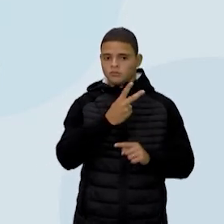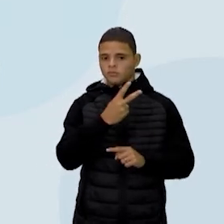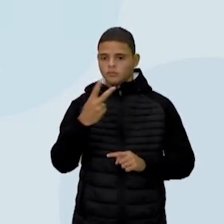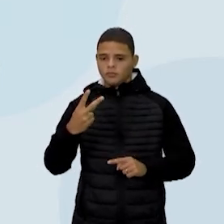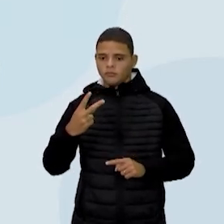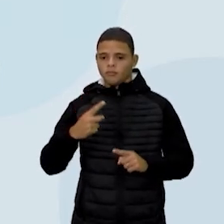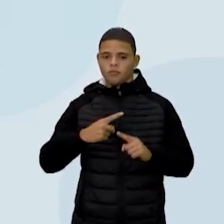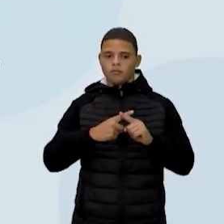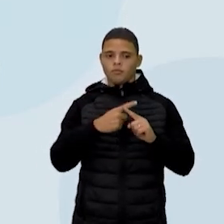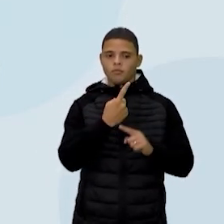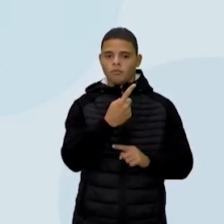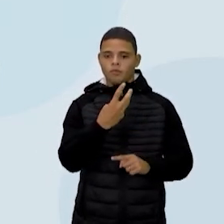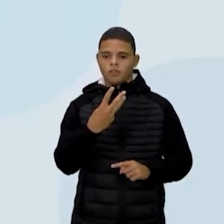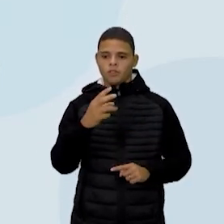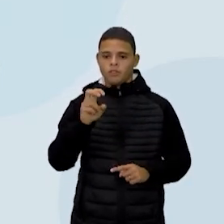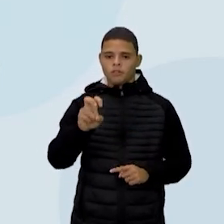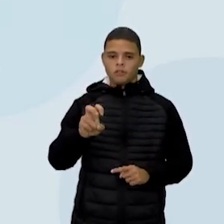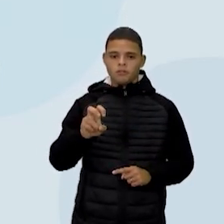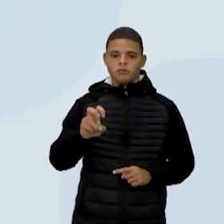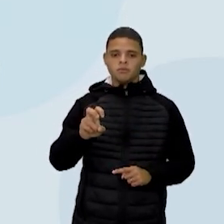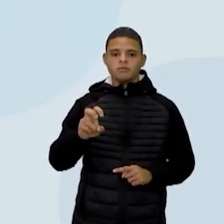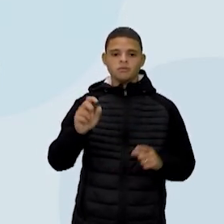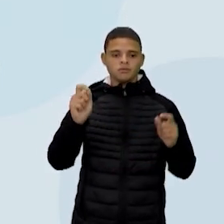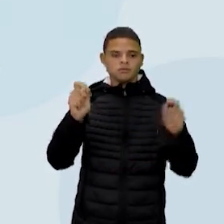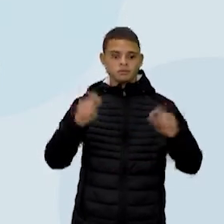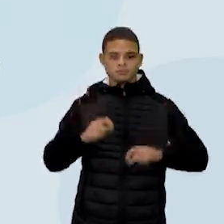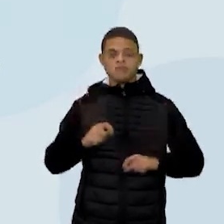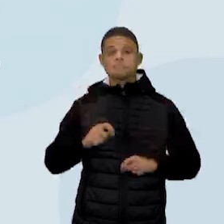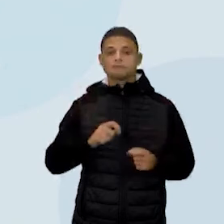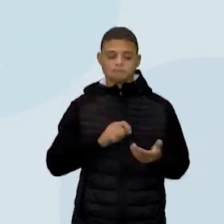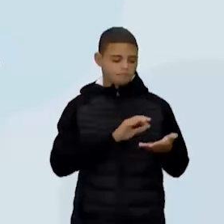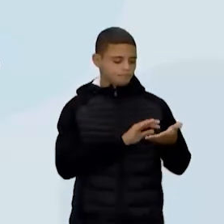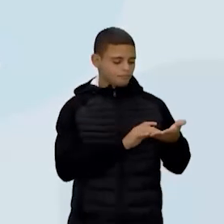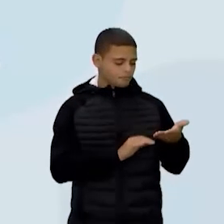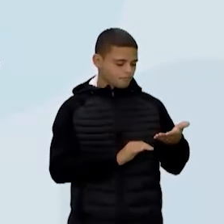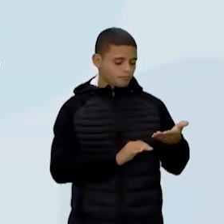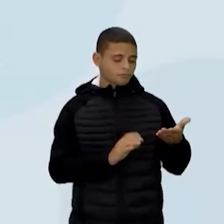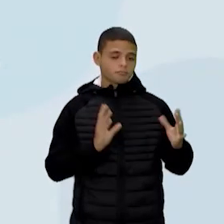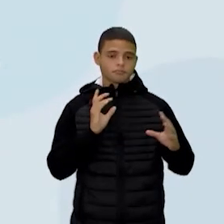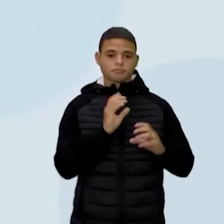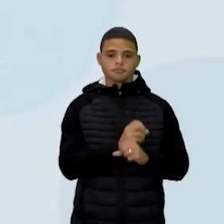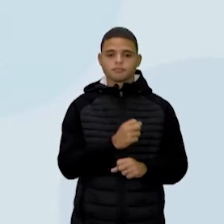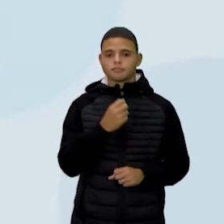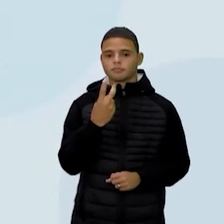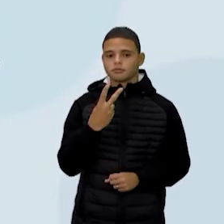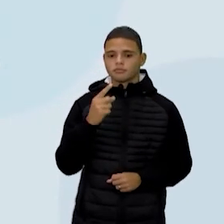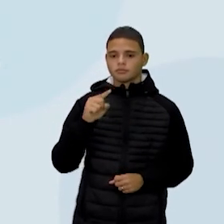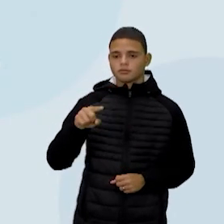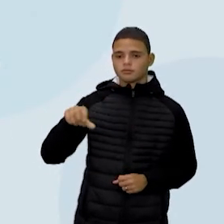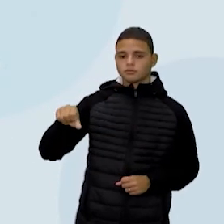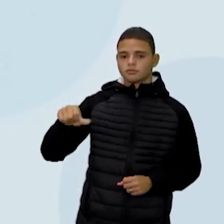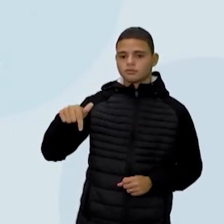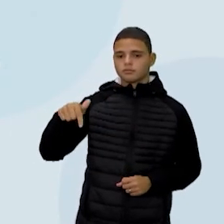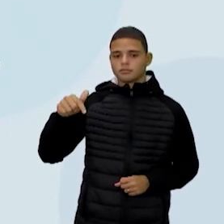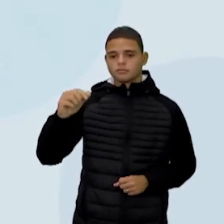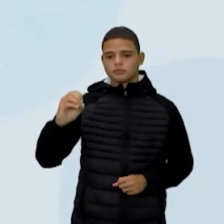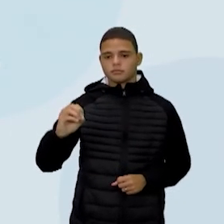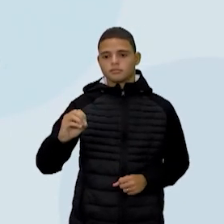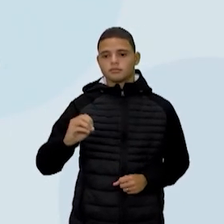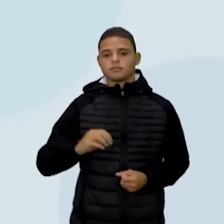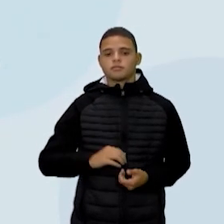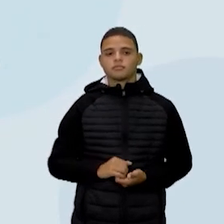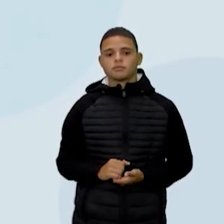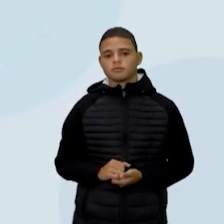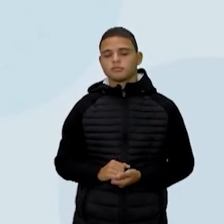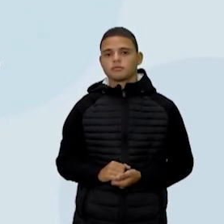vezes 135, você pode até conferir na sua calculadora aí, vai dar 2.970. E aí, gente, a